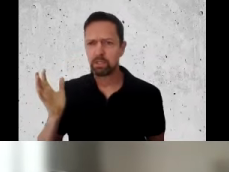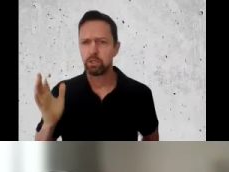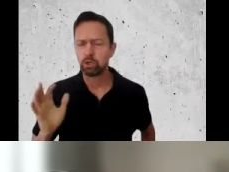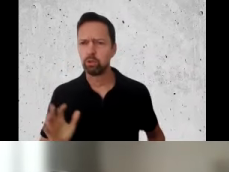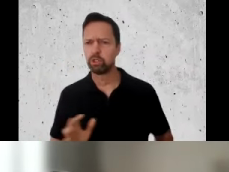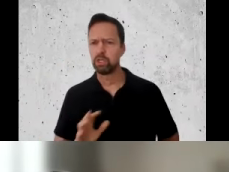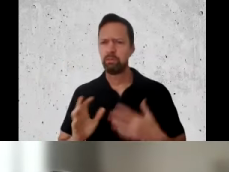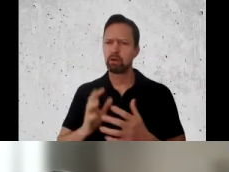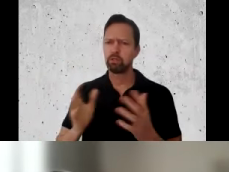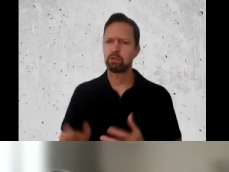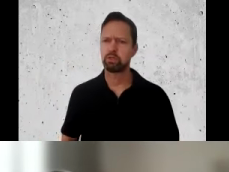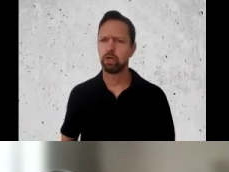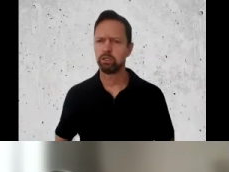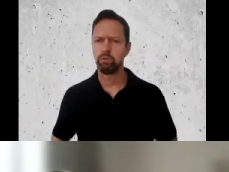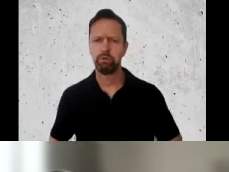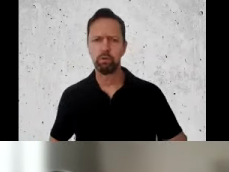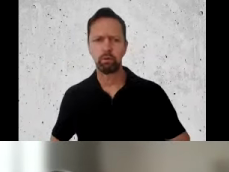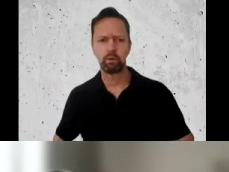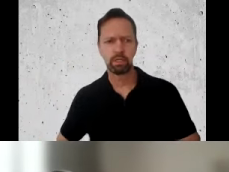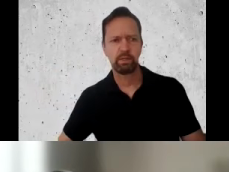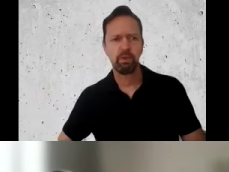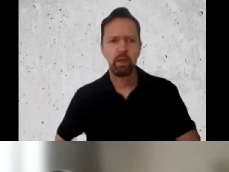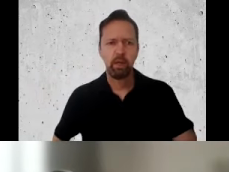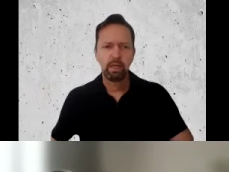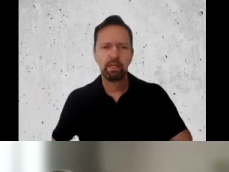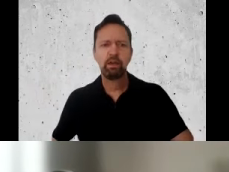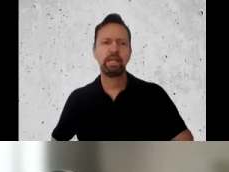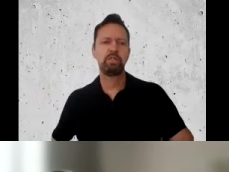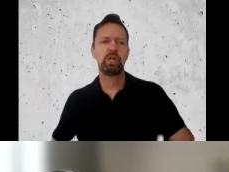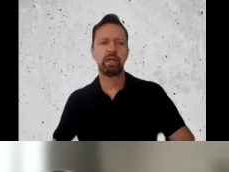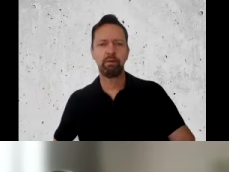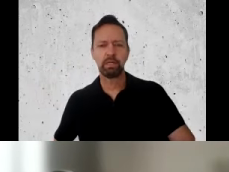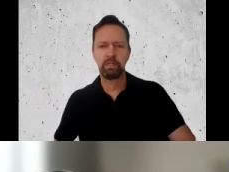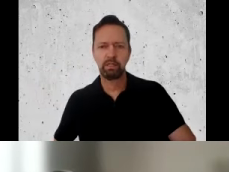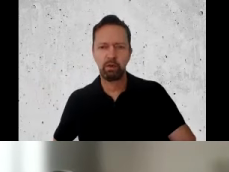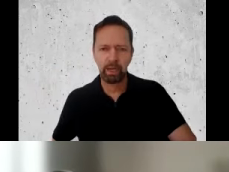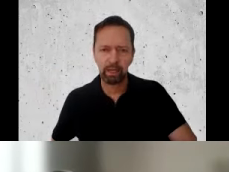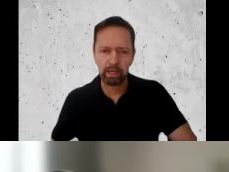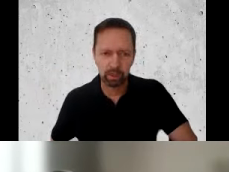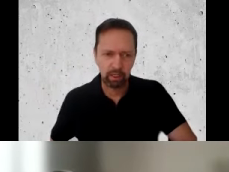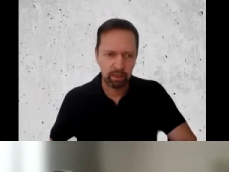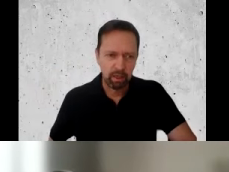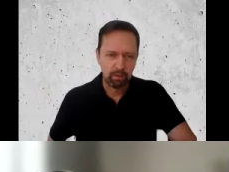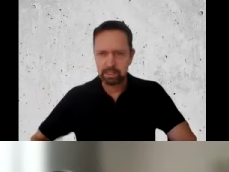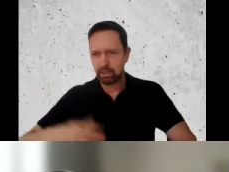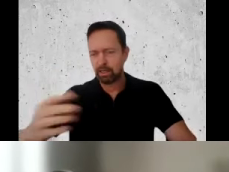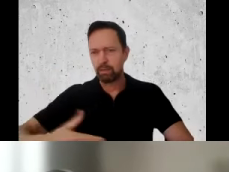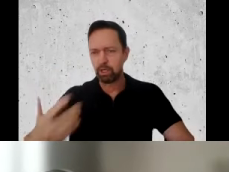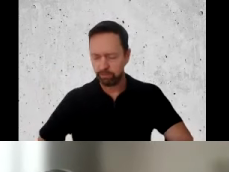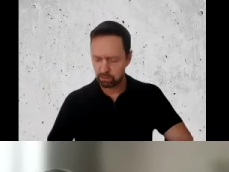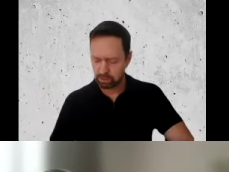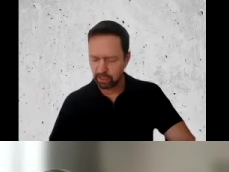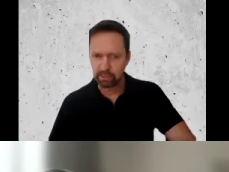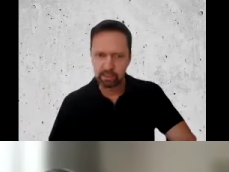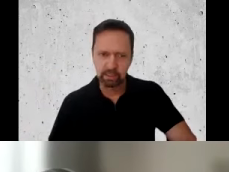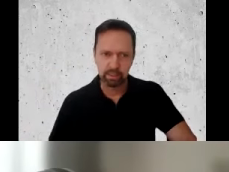numa revista de sociologia, American Sociology Review, alguma coisa assim, e ele tem esse diagrama assim, então eu peguei isso aqui, mas